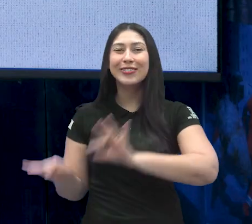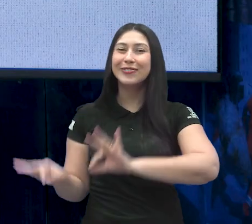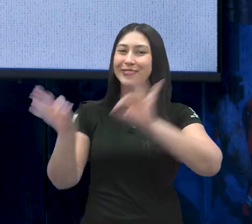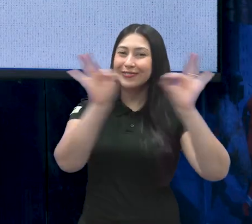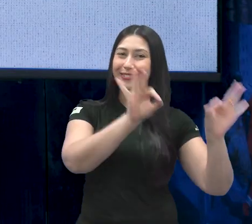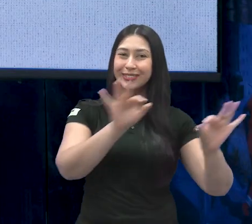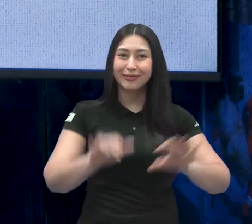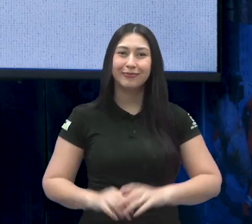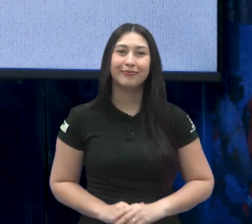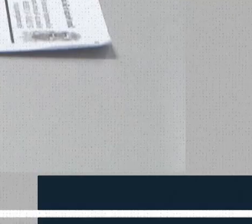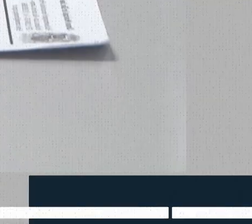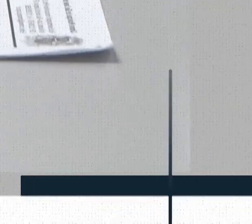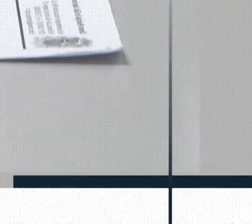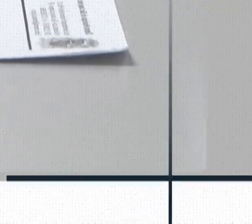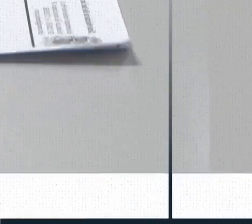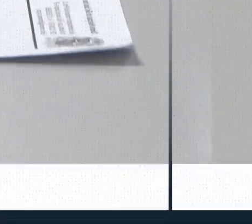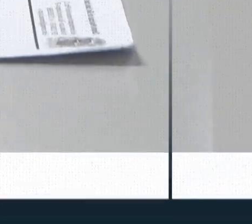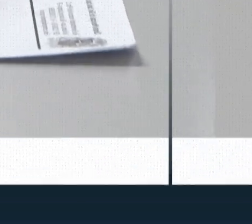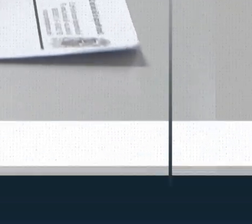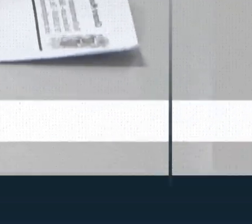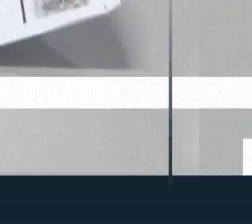em mais uma Ação Parlamentar.